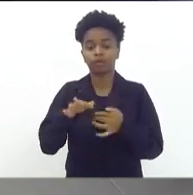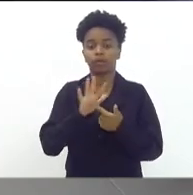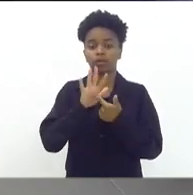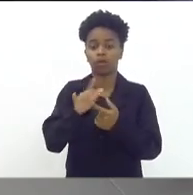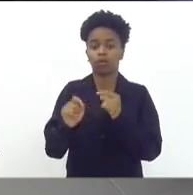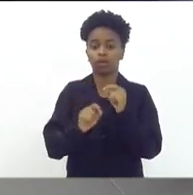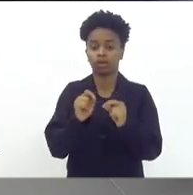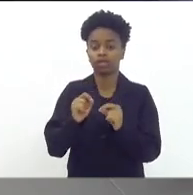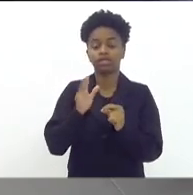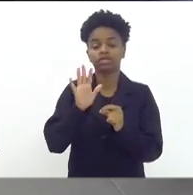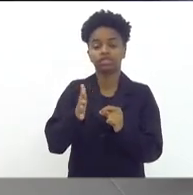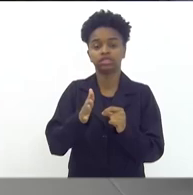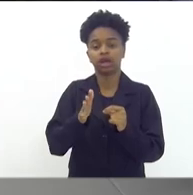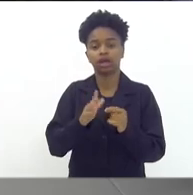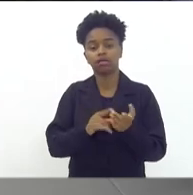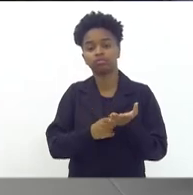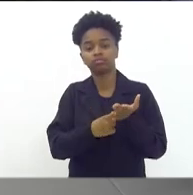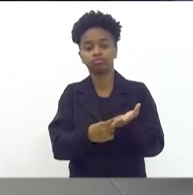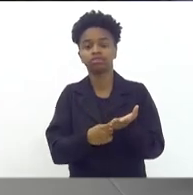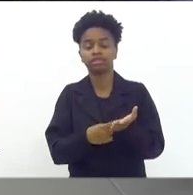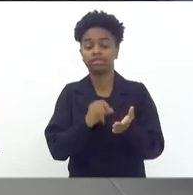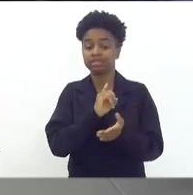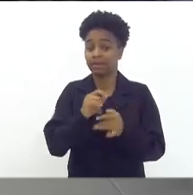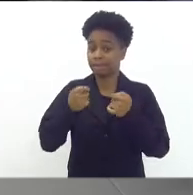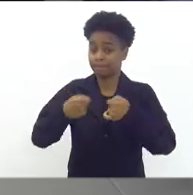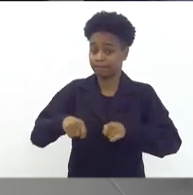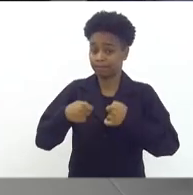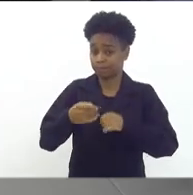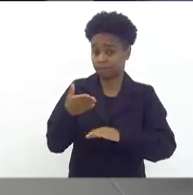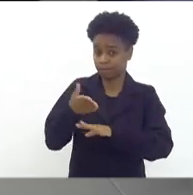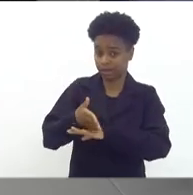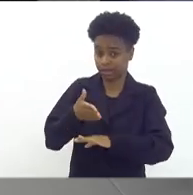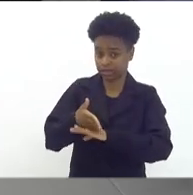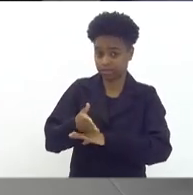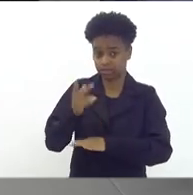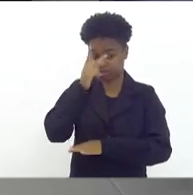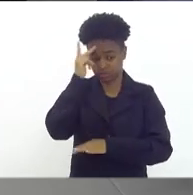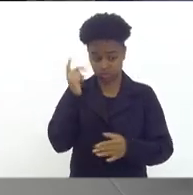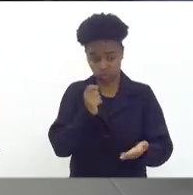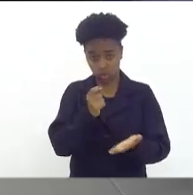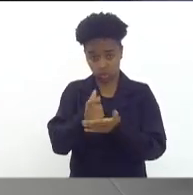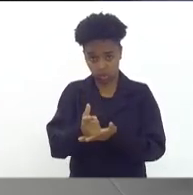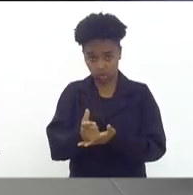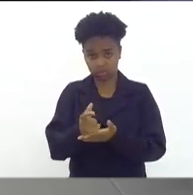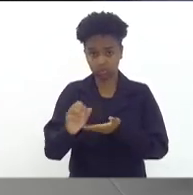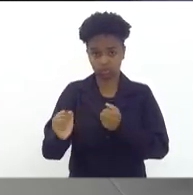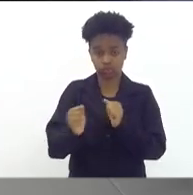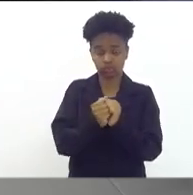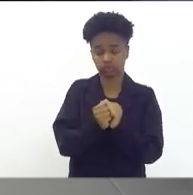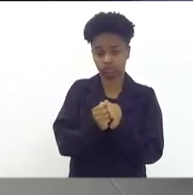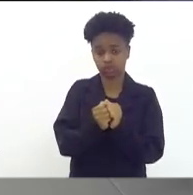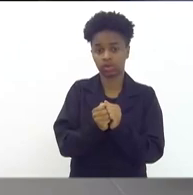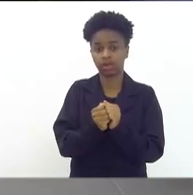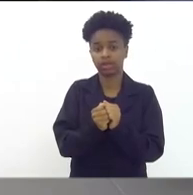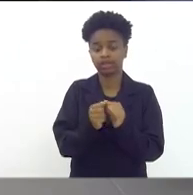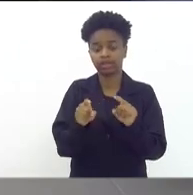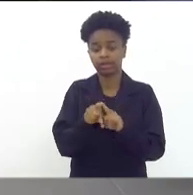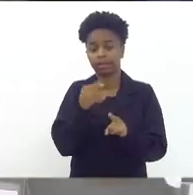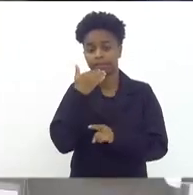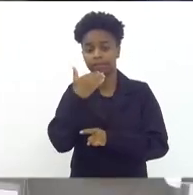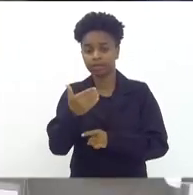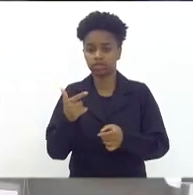fica desde ajustado que caso se faça necessário a participação Direta do Consumidor no investimento necessário para atender o próprio pedido de fornecimento